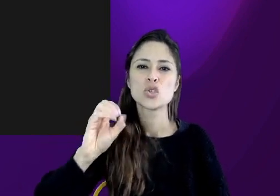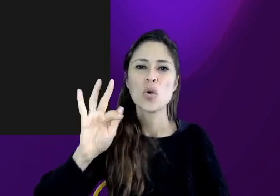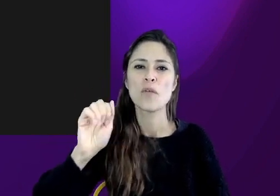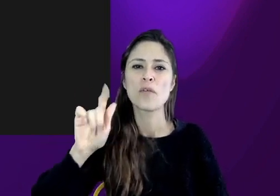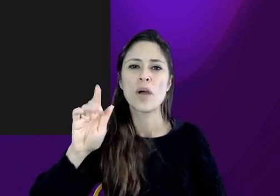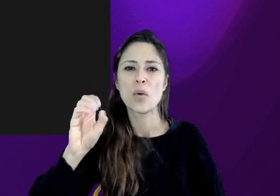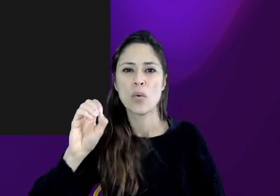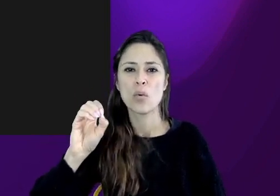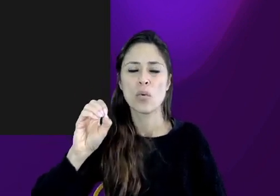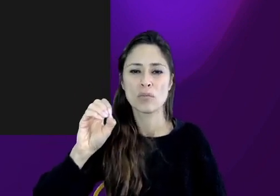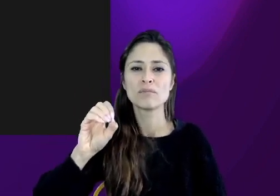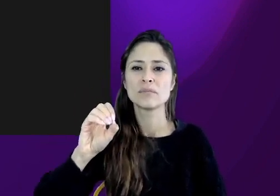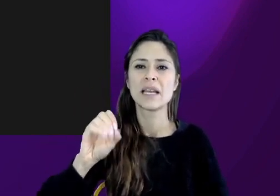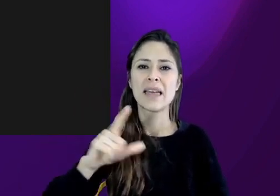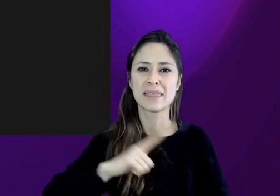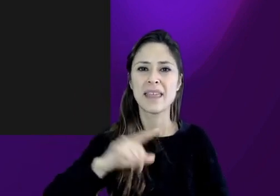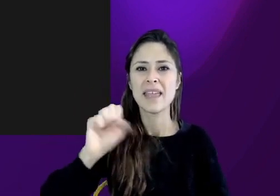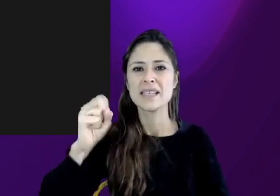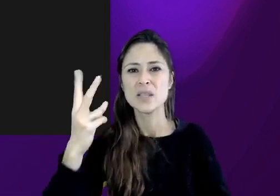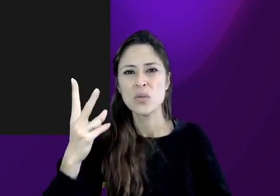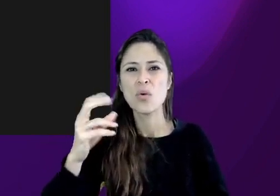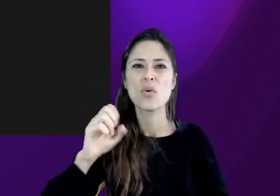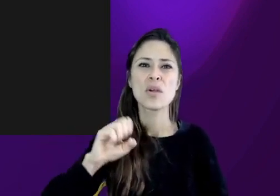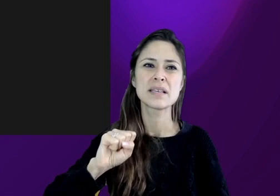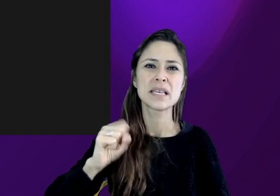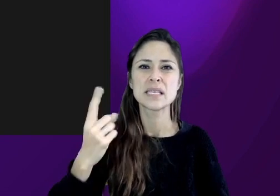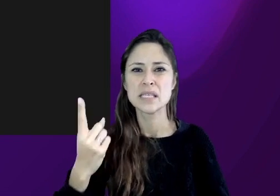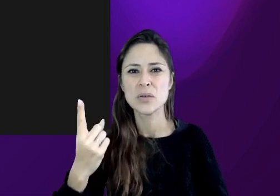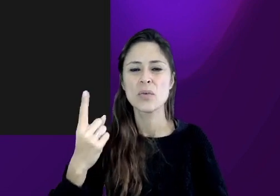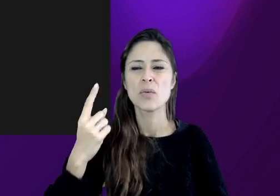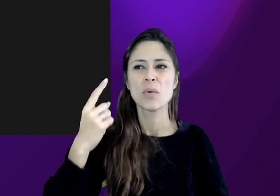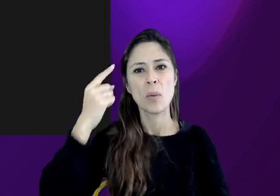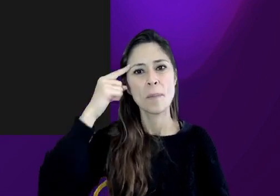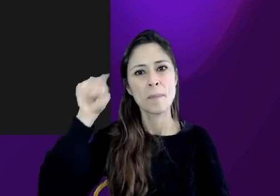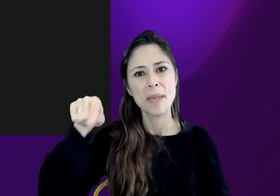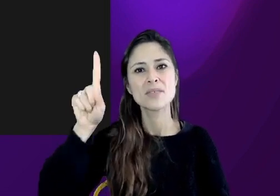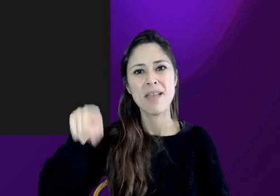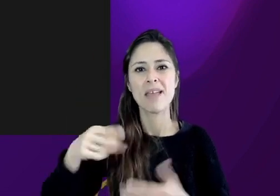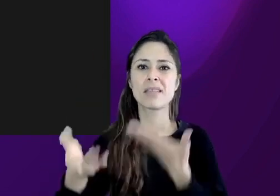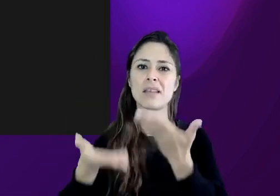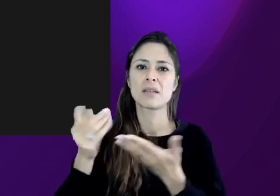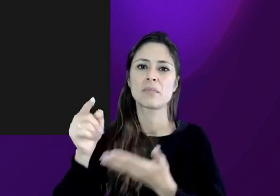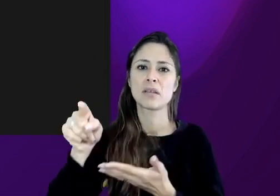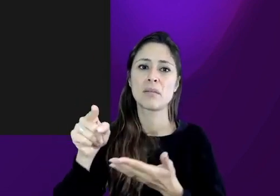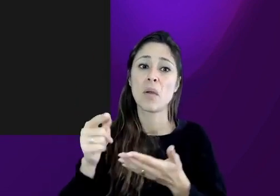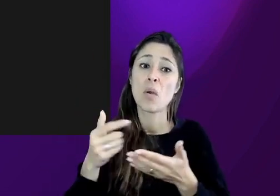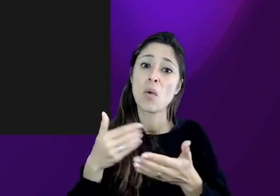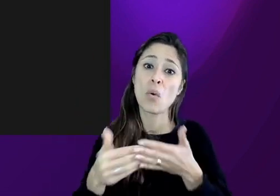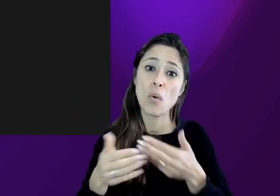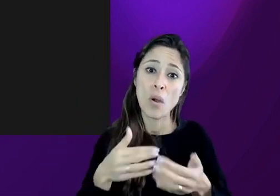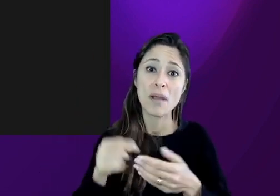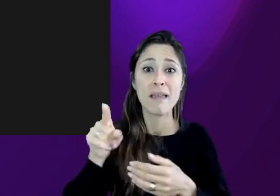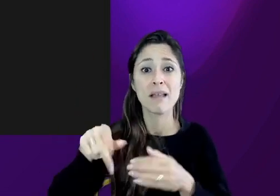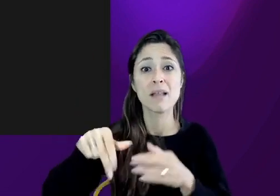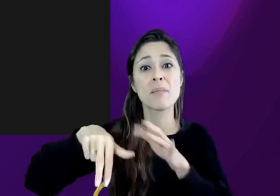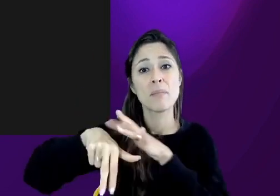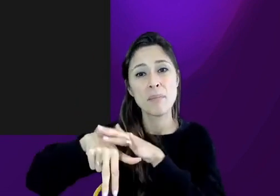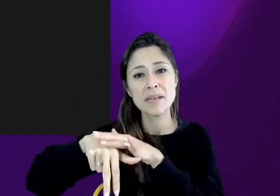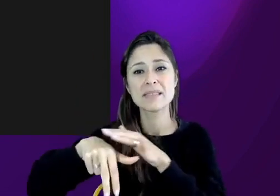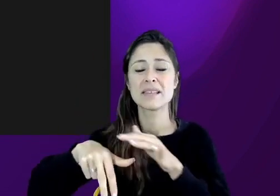S1, S2, e qualquer um dos dois vai ter um impacto para aquele paciente que